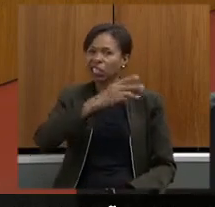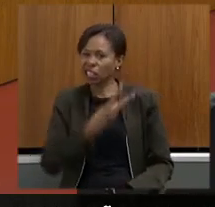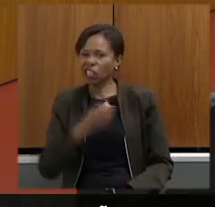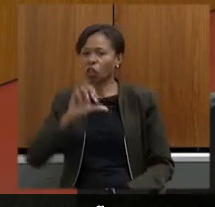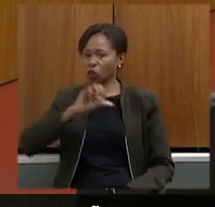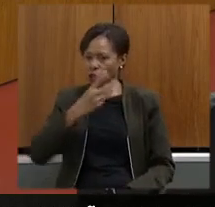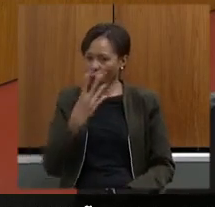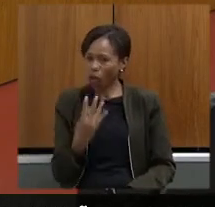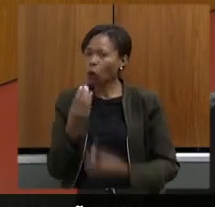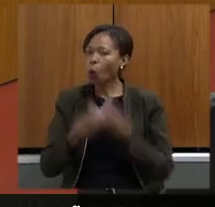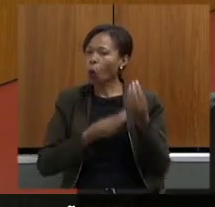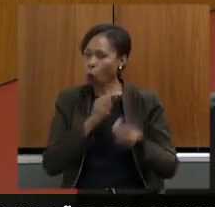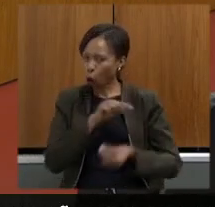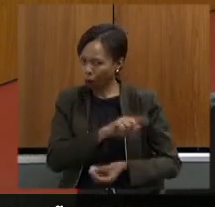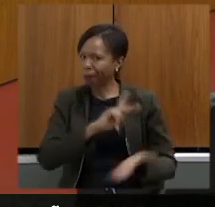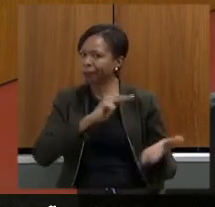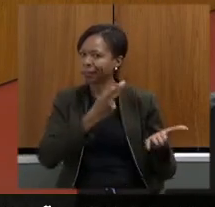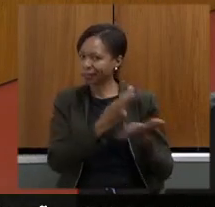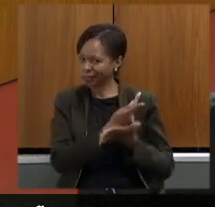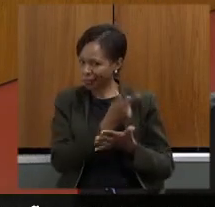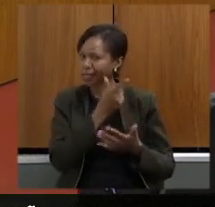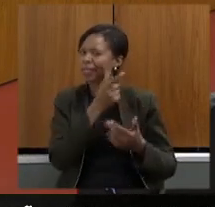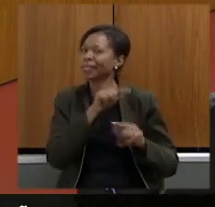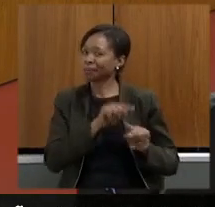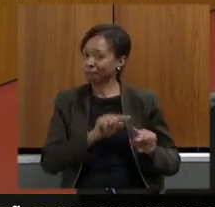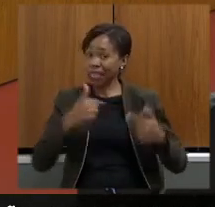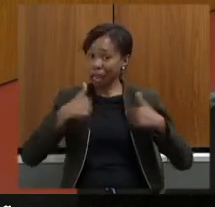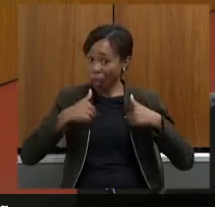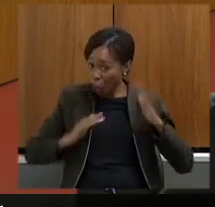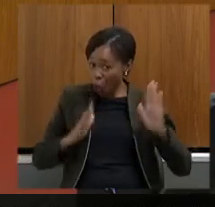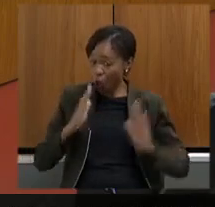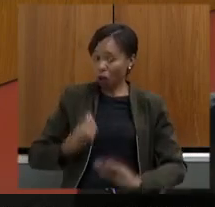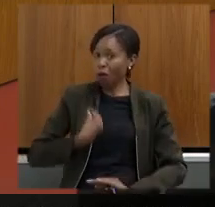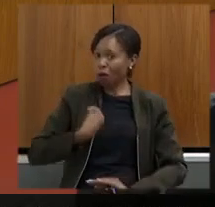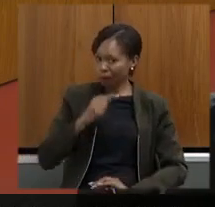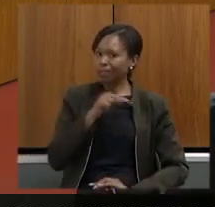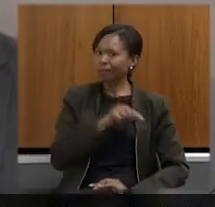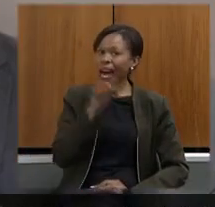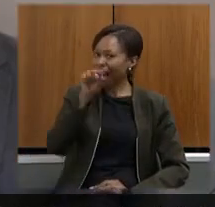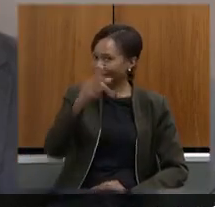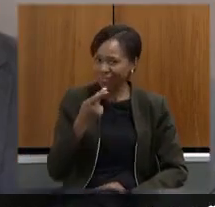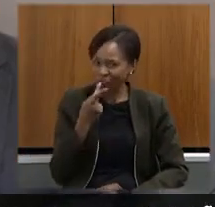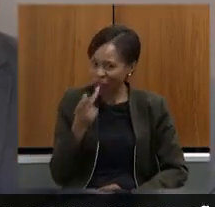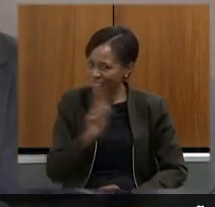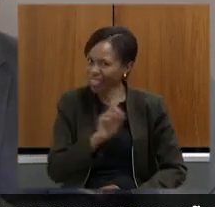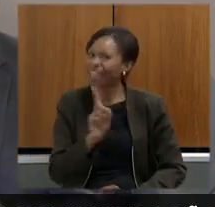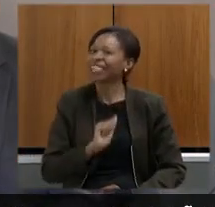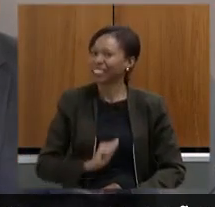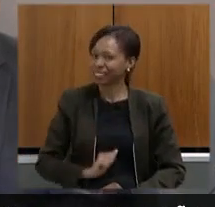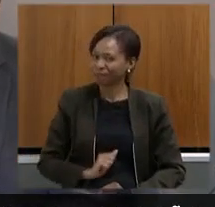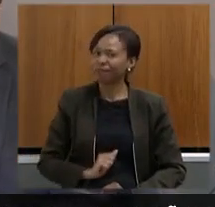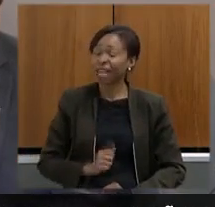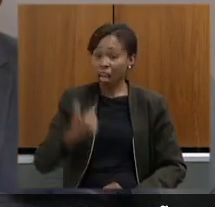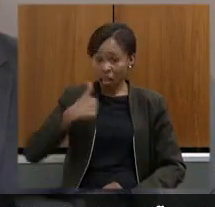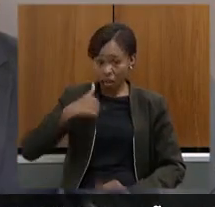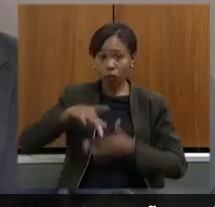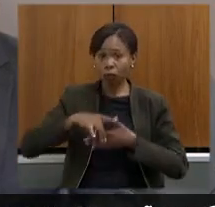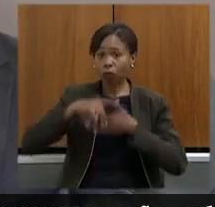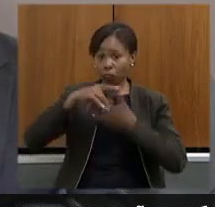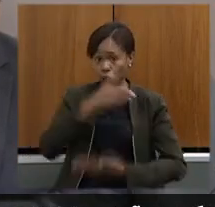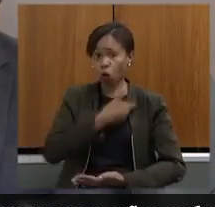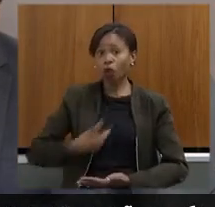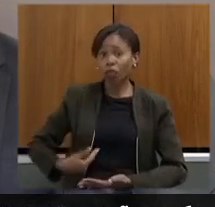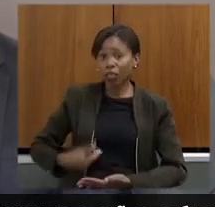governo federal dos que eu participei aí aí não comenta eu fui desenvolver